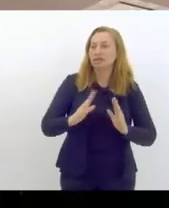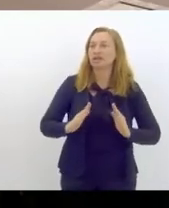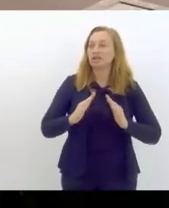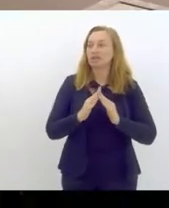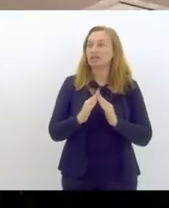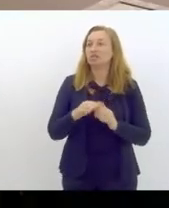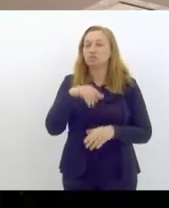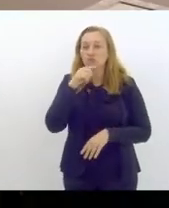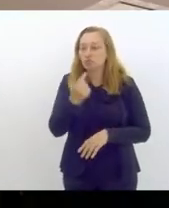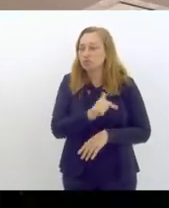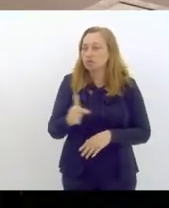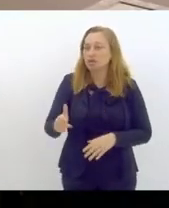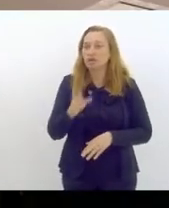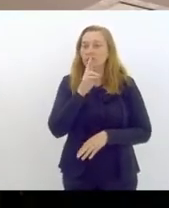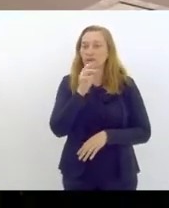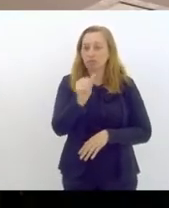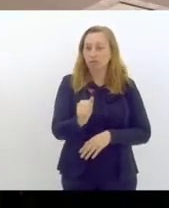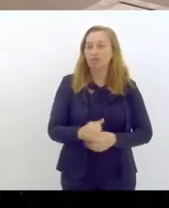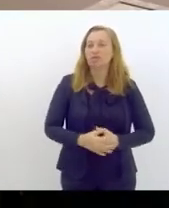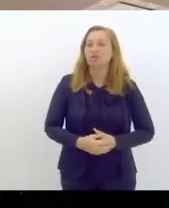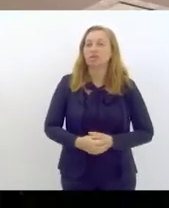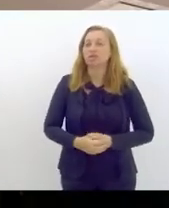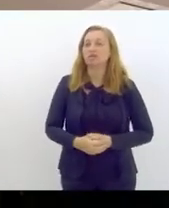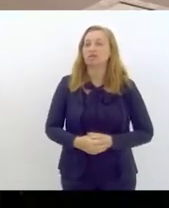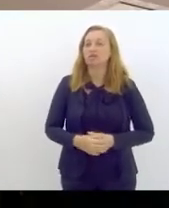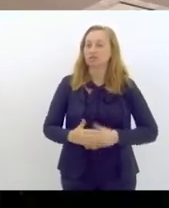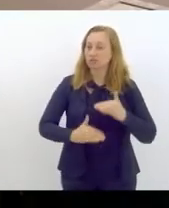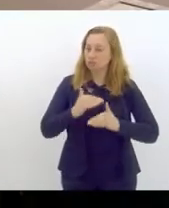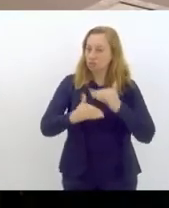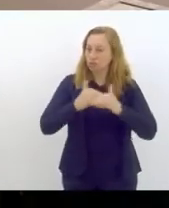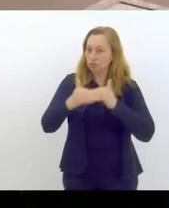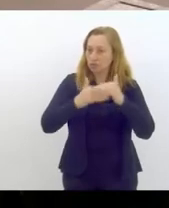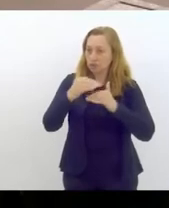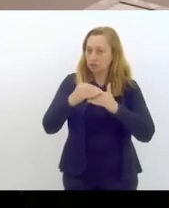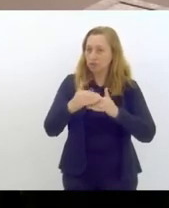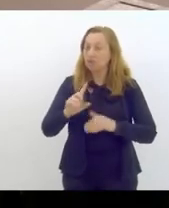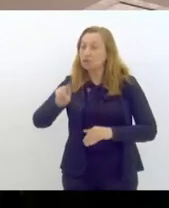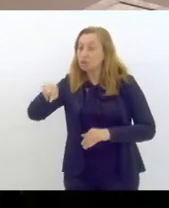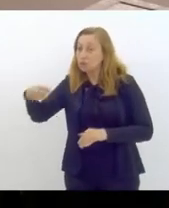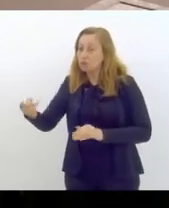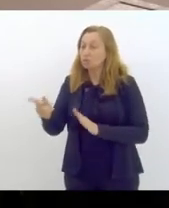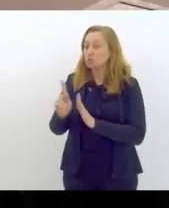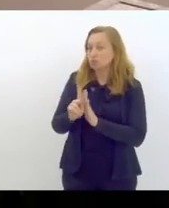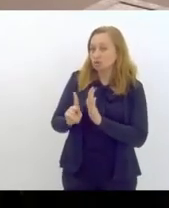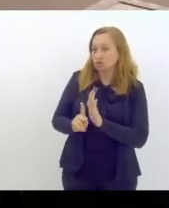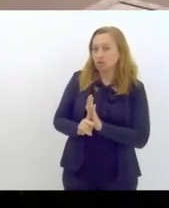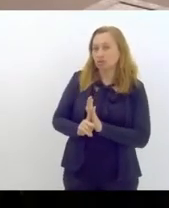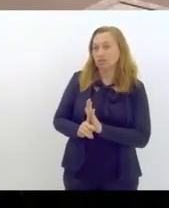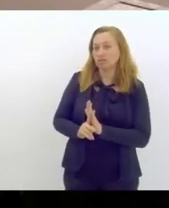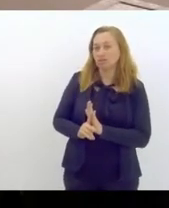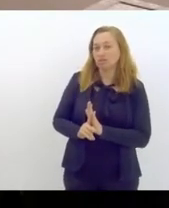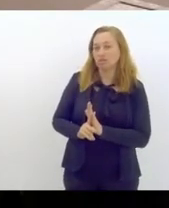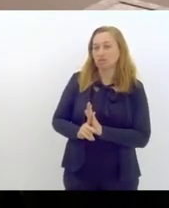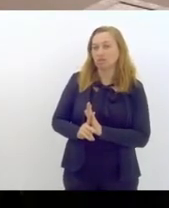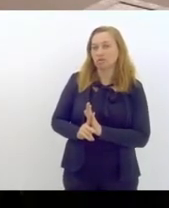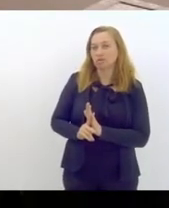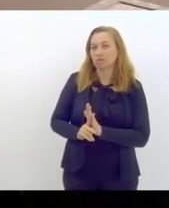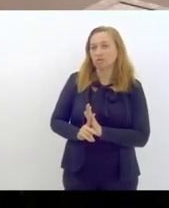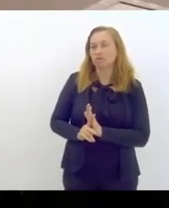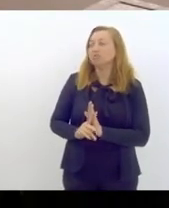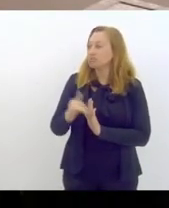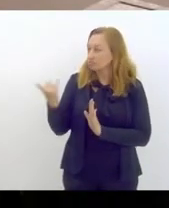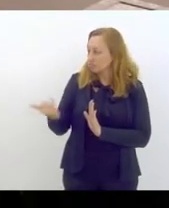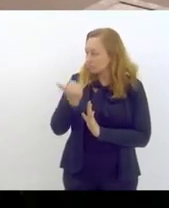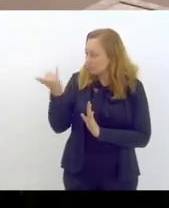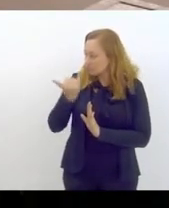tenho a mínima dúvida, Rodrigo, que isso vai evoluir e que outros projetos, talvez isso seja